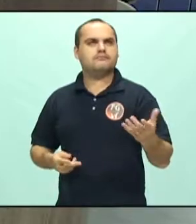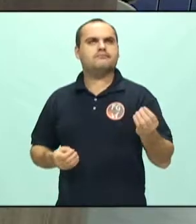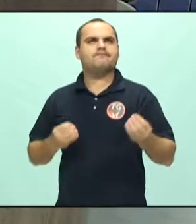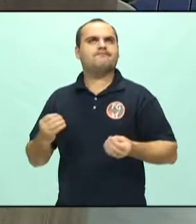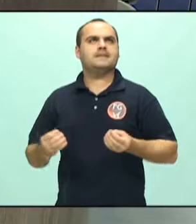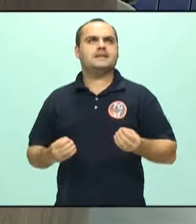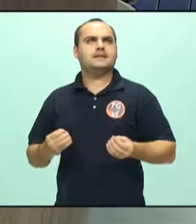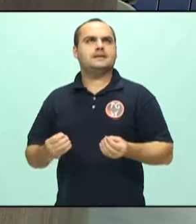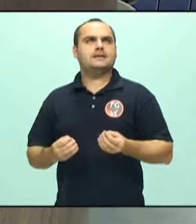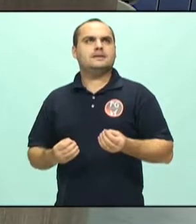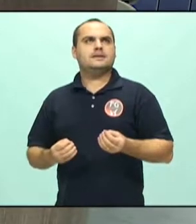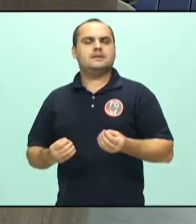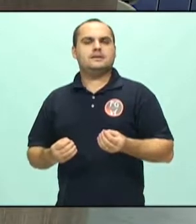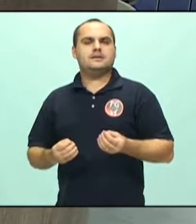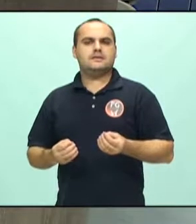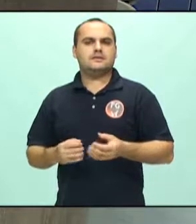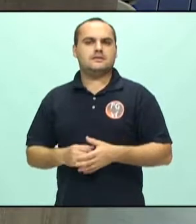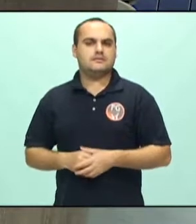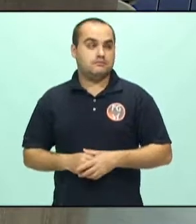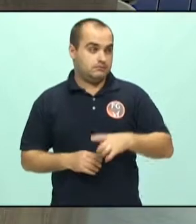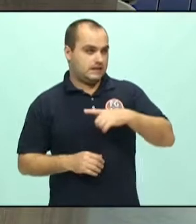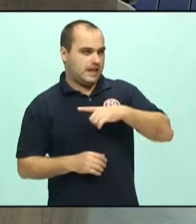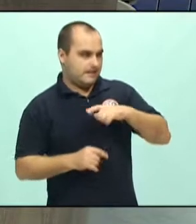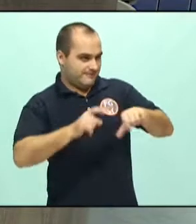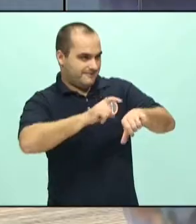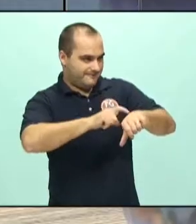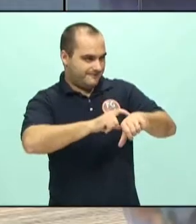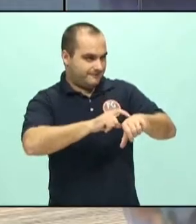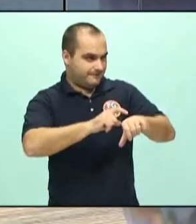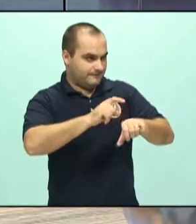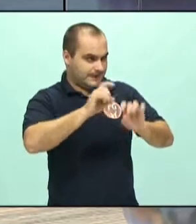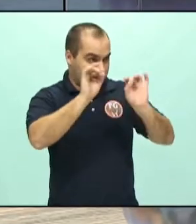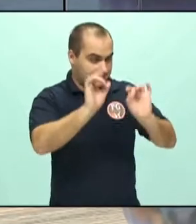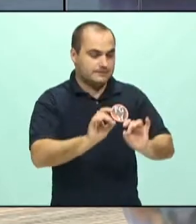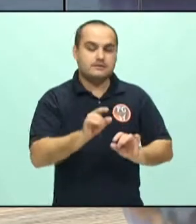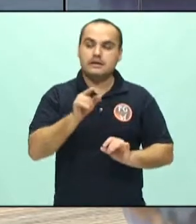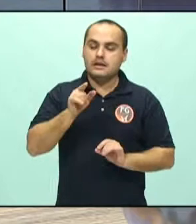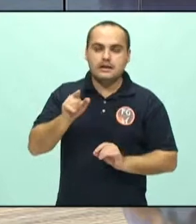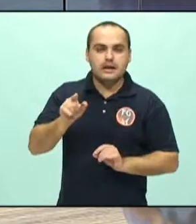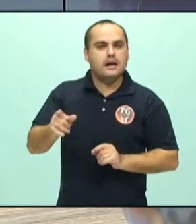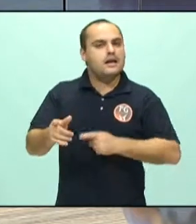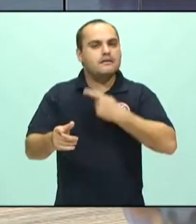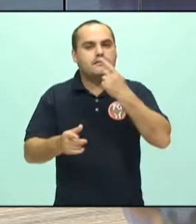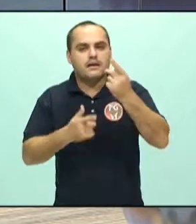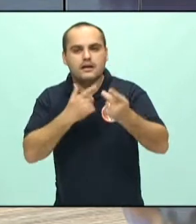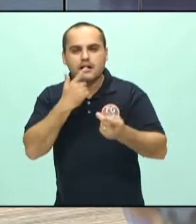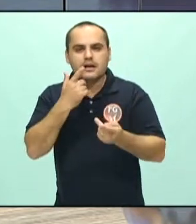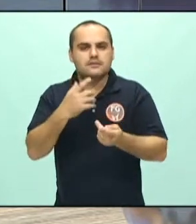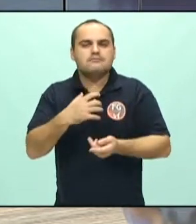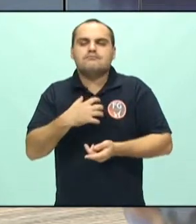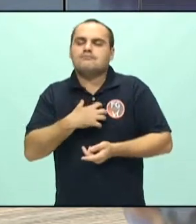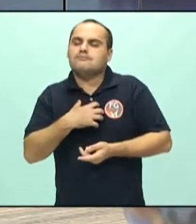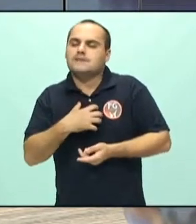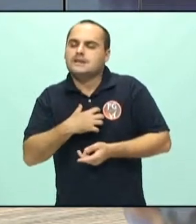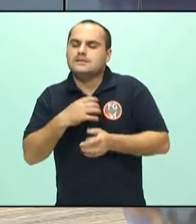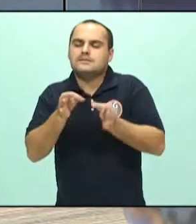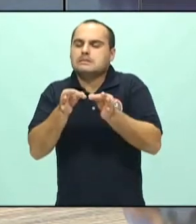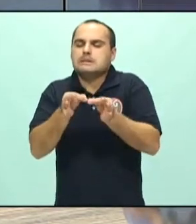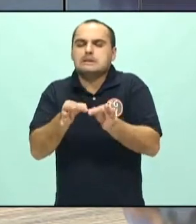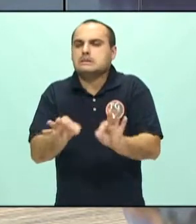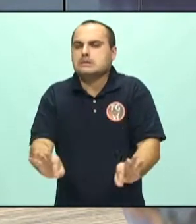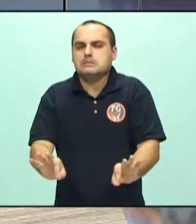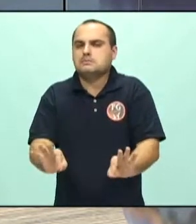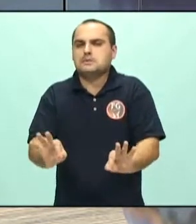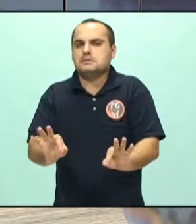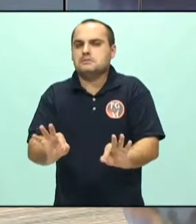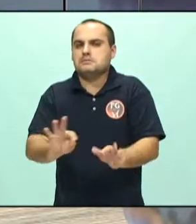dizer... Uma inspiração? Uma inspiração, assim. E ele, assim, falando de um jeito da simplicidade, sair poemas,